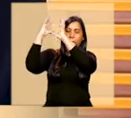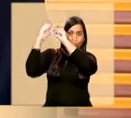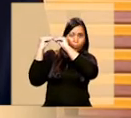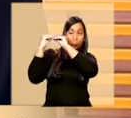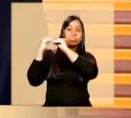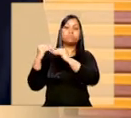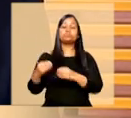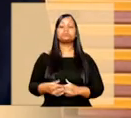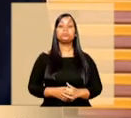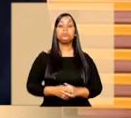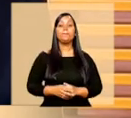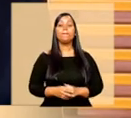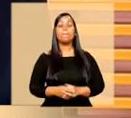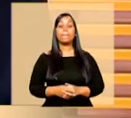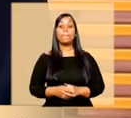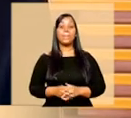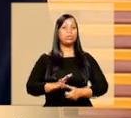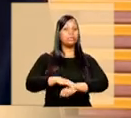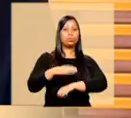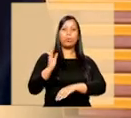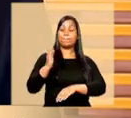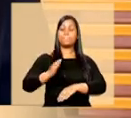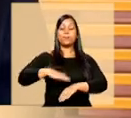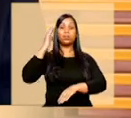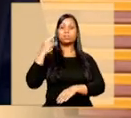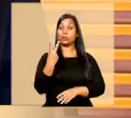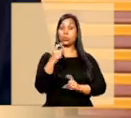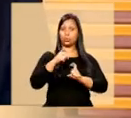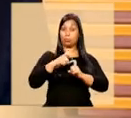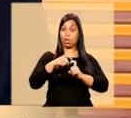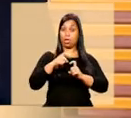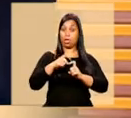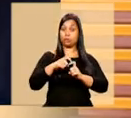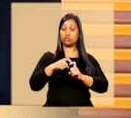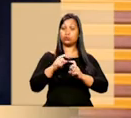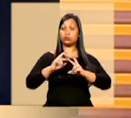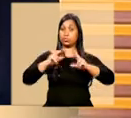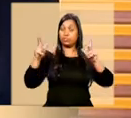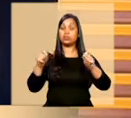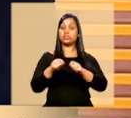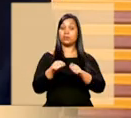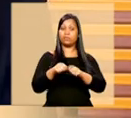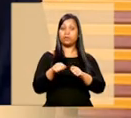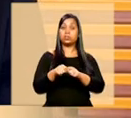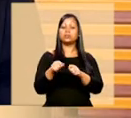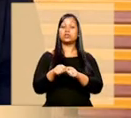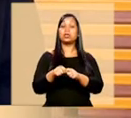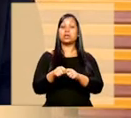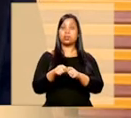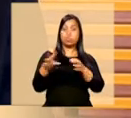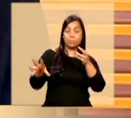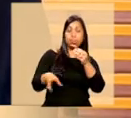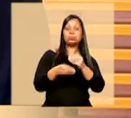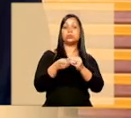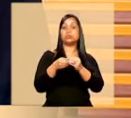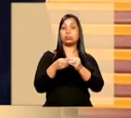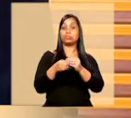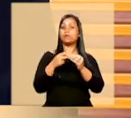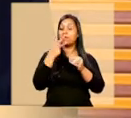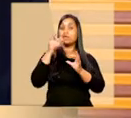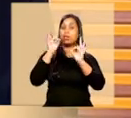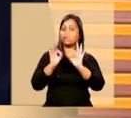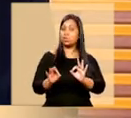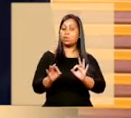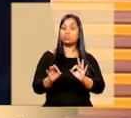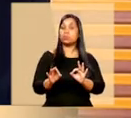mais seguro que existe no mundo, né? São 2 médicos diferentes que vão fazer o exame clínico e mais um exame complementar, que vai